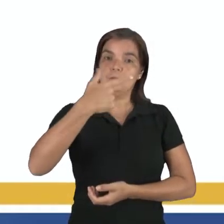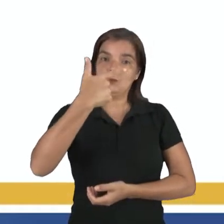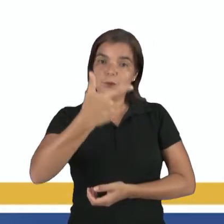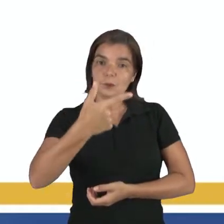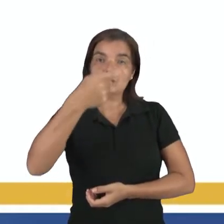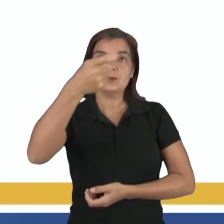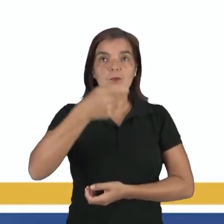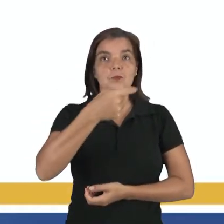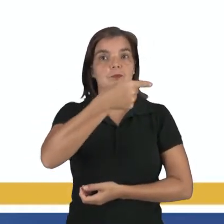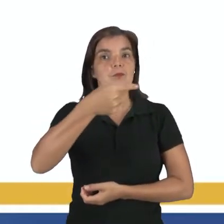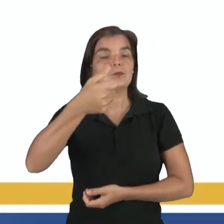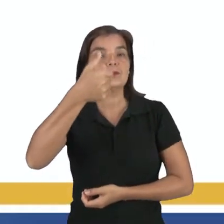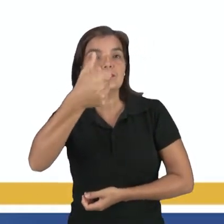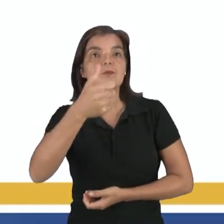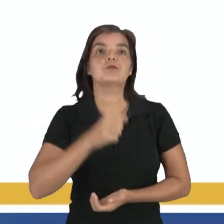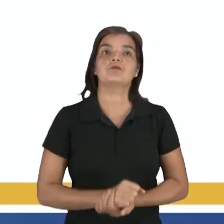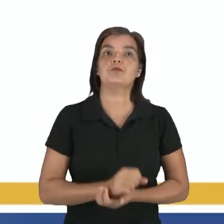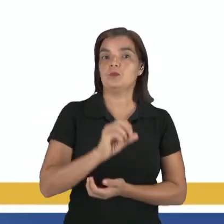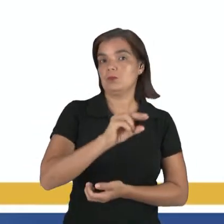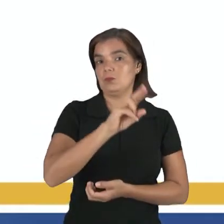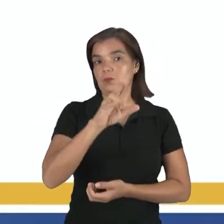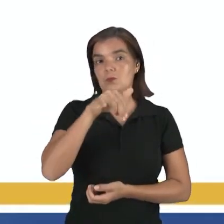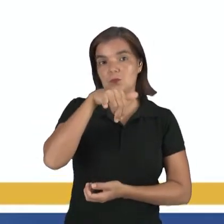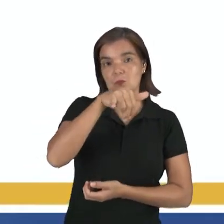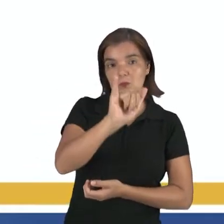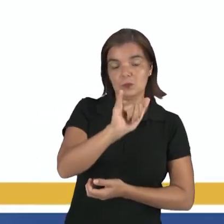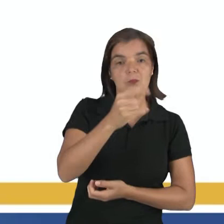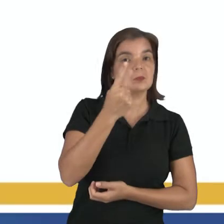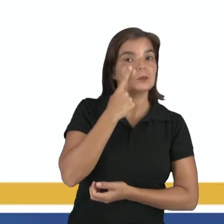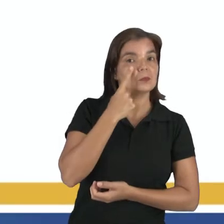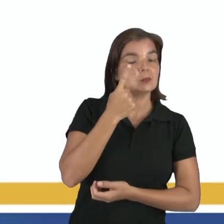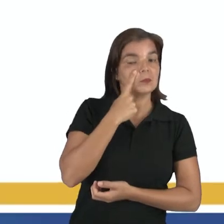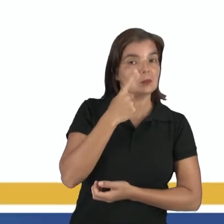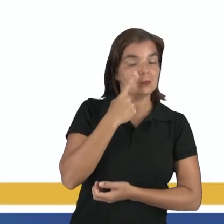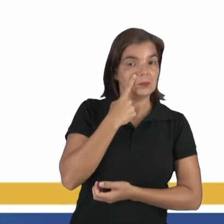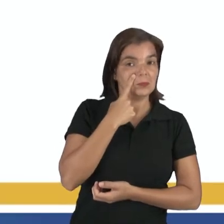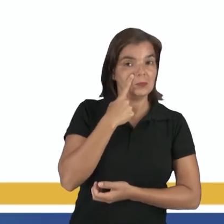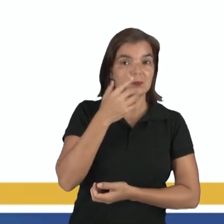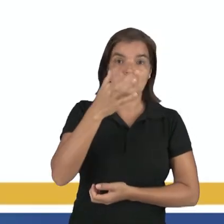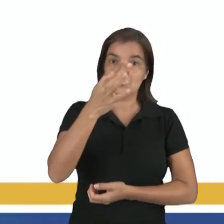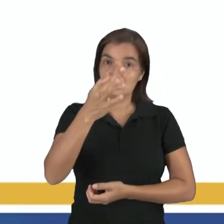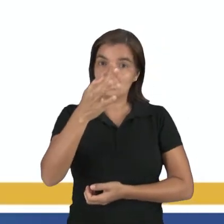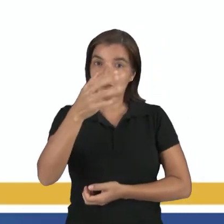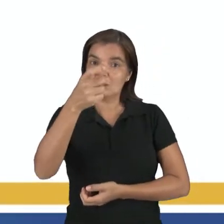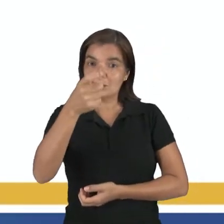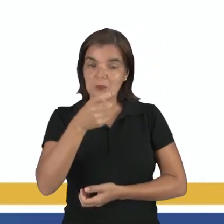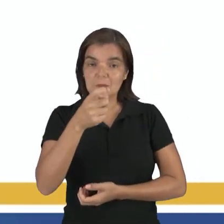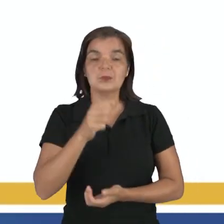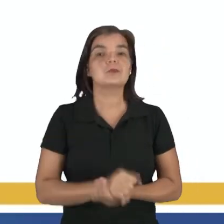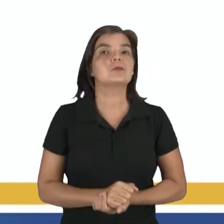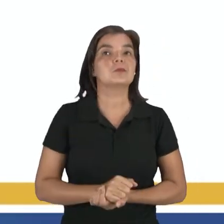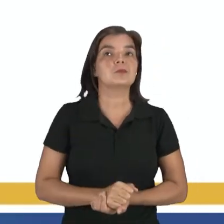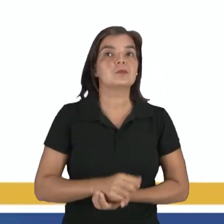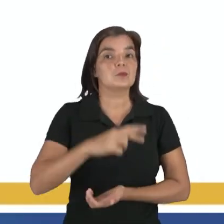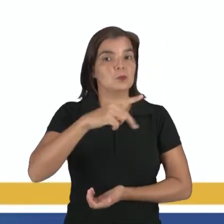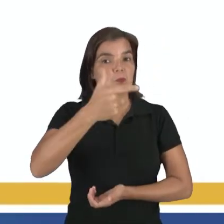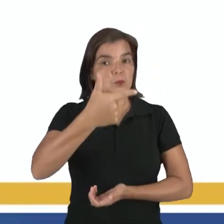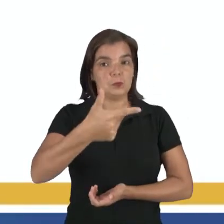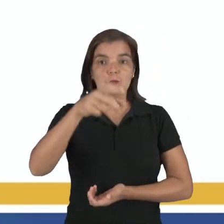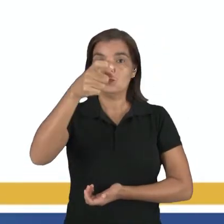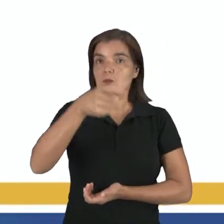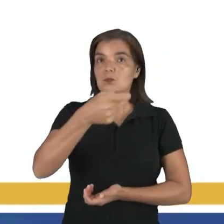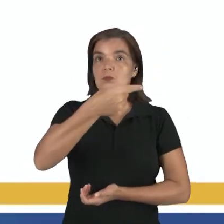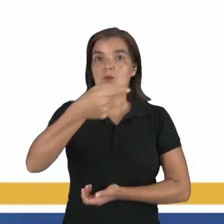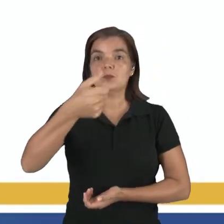a 2x menos 1, ou, olhem bem, quando eu falei f de x é igual a